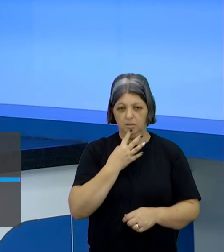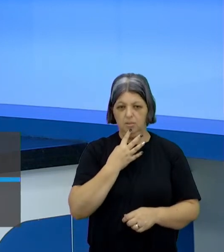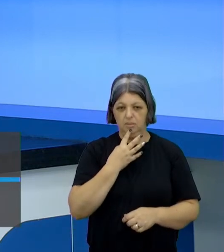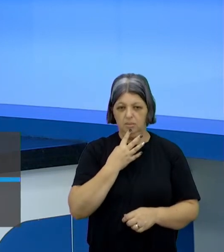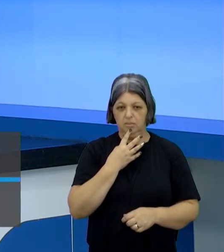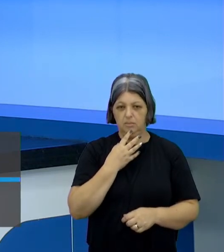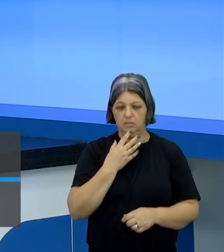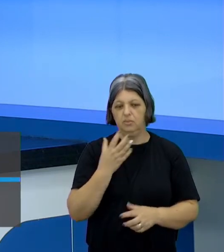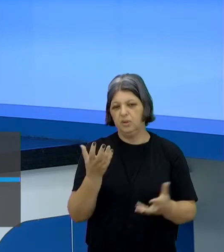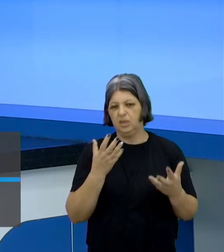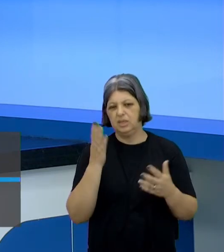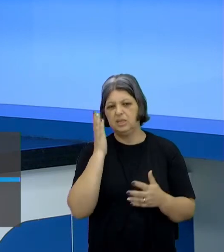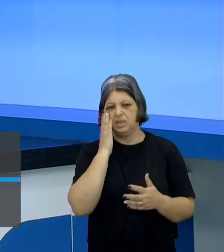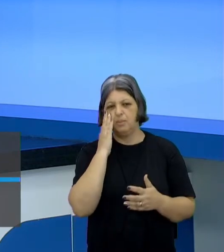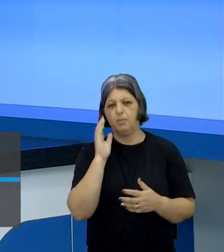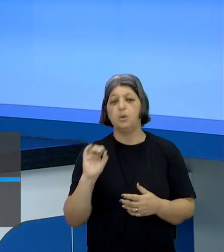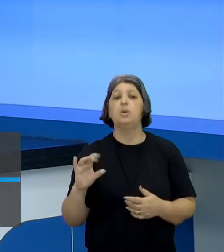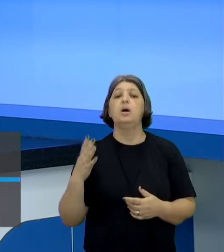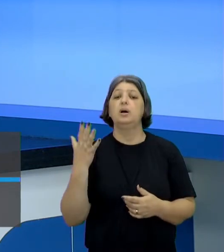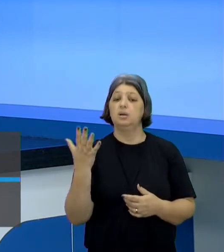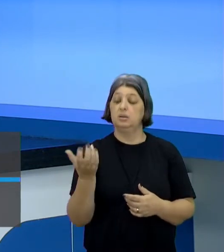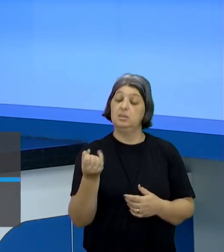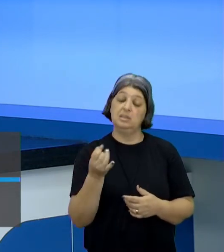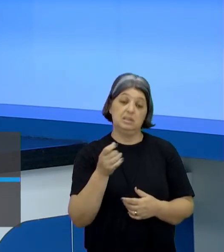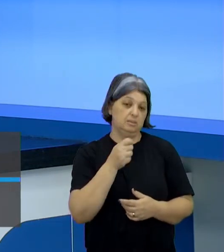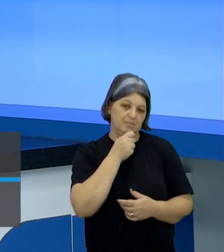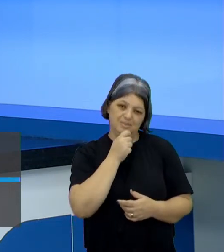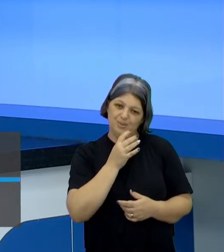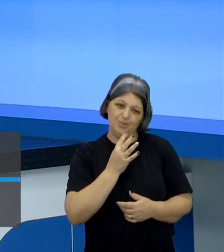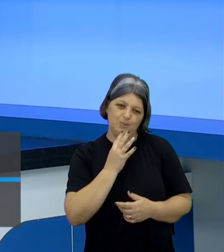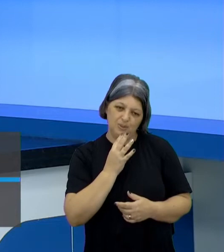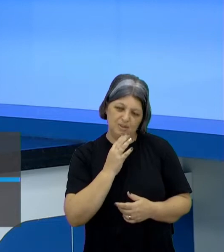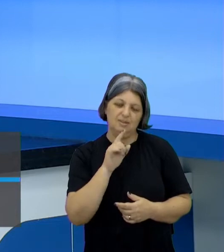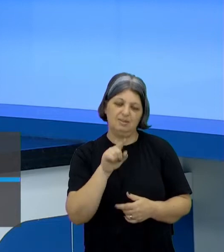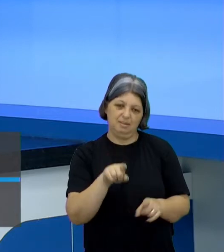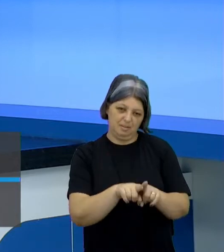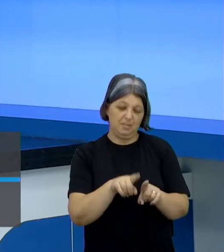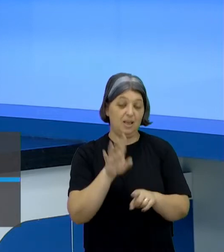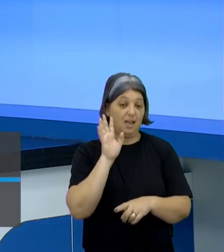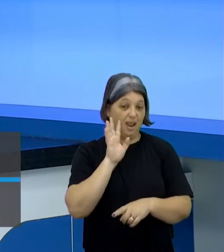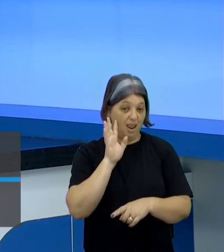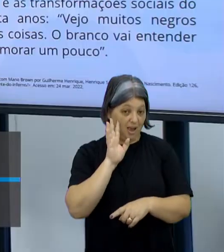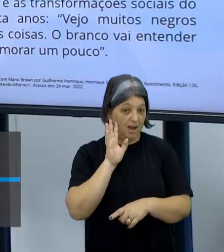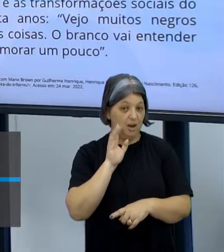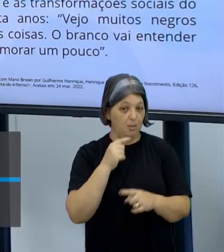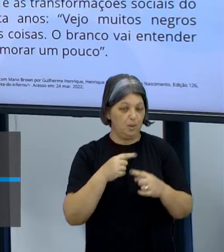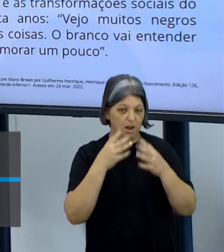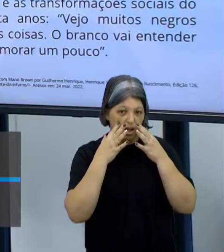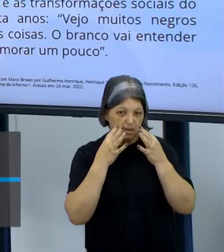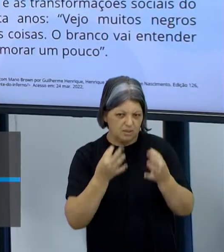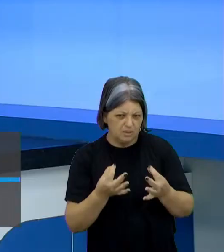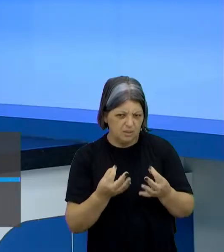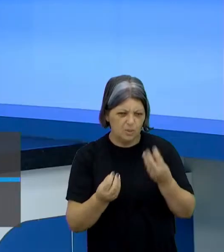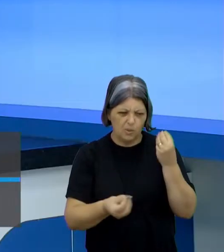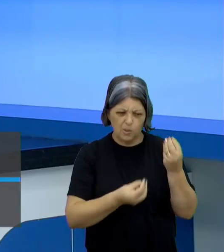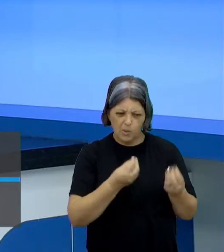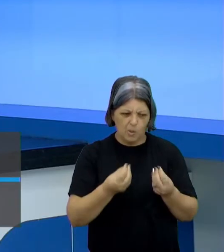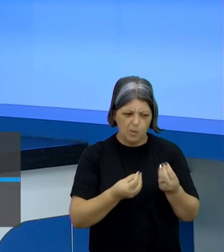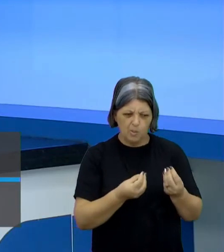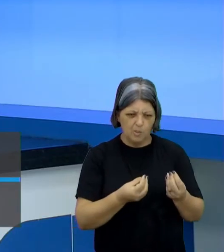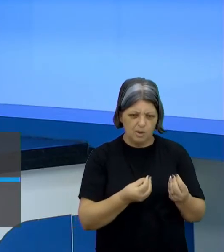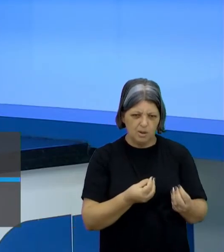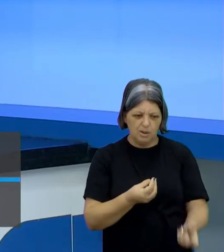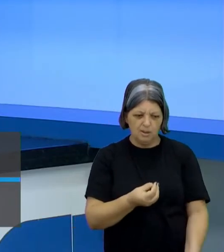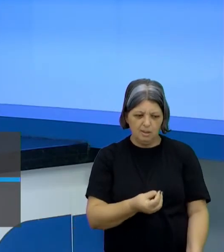vai querer saber o que está acontecendo. E quem não conhece, e para quem não conhece também é legal, porque chama atenção, né? Sim, Um sobrevivente do inferno, como isso,